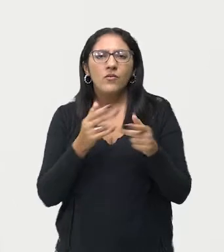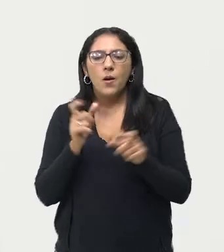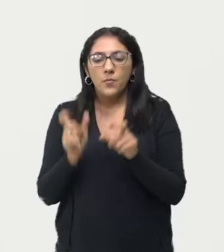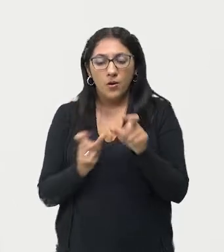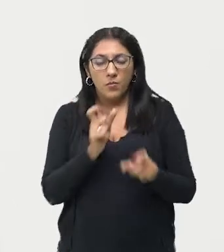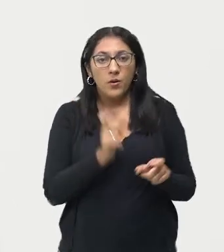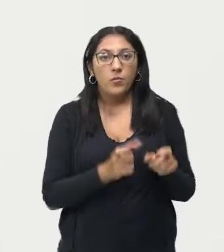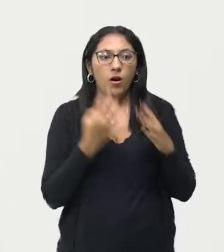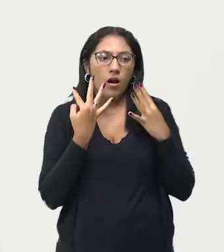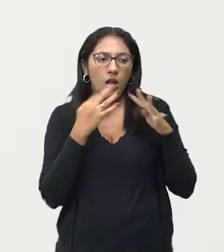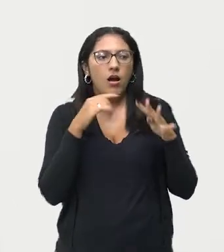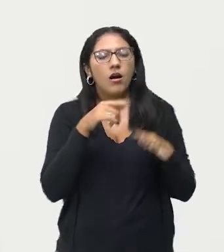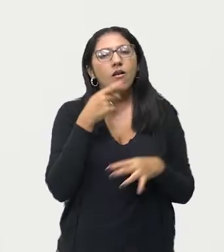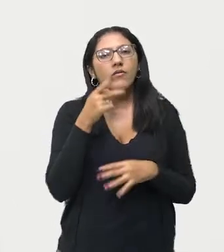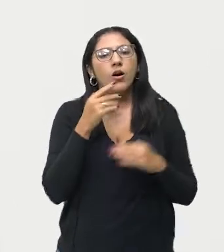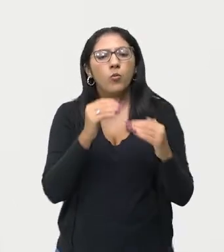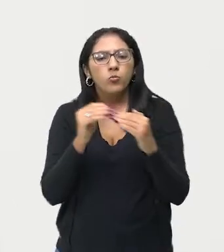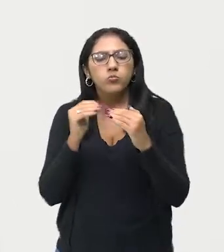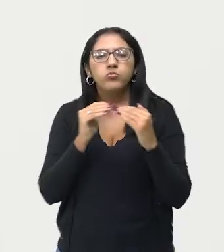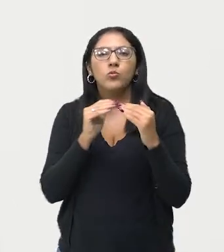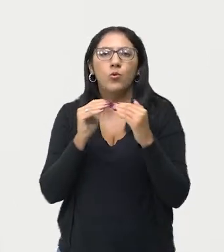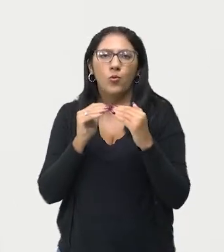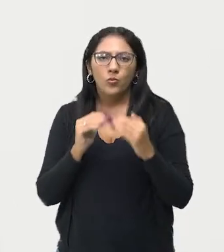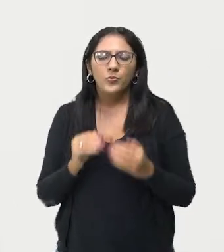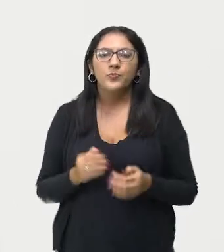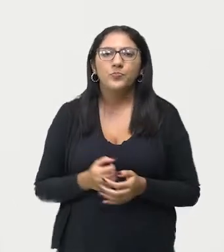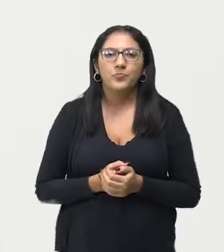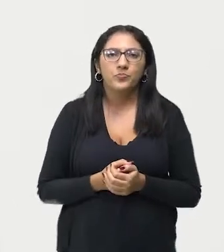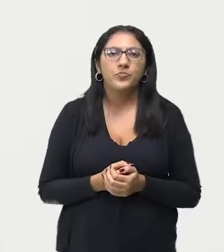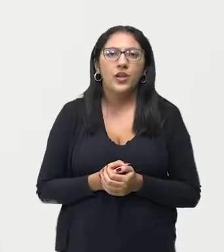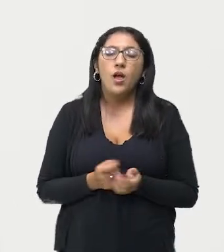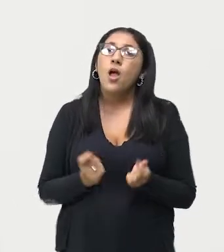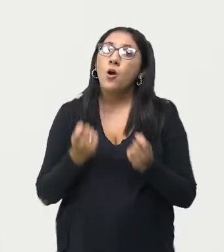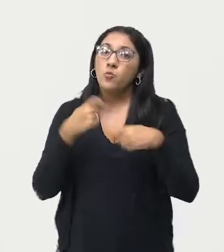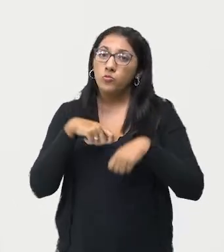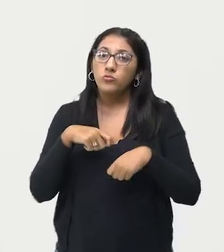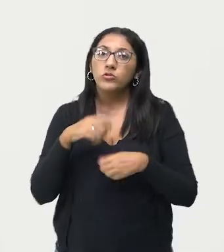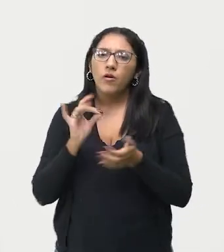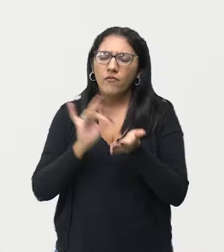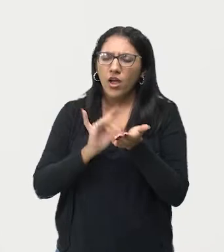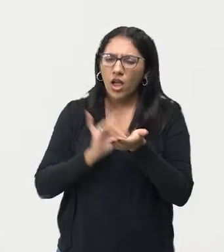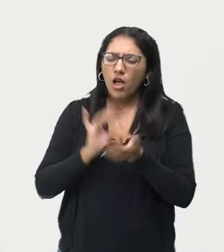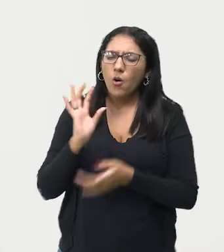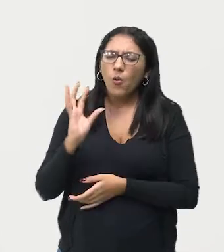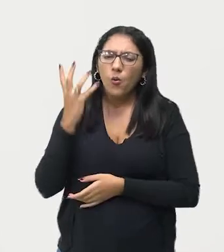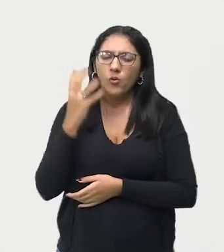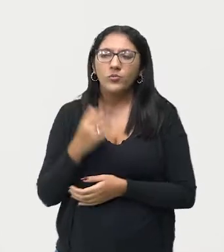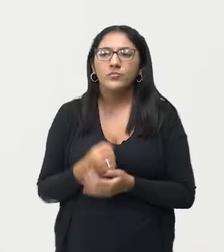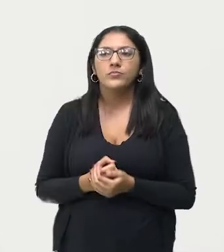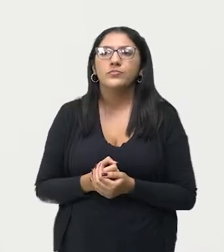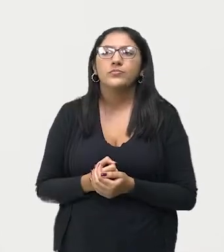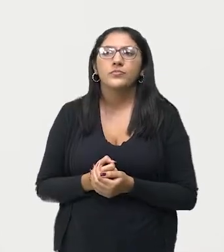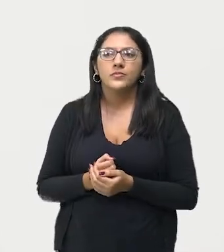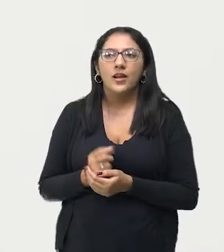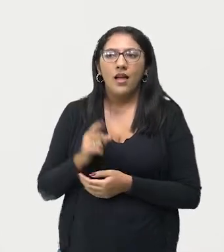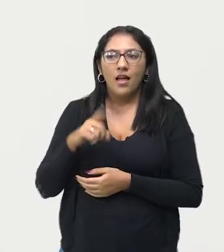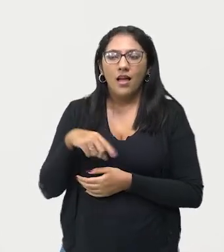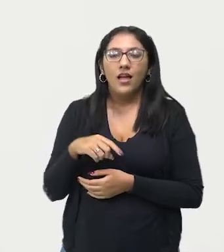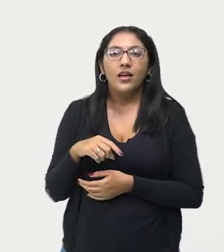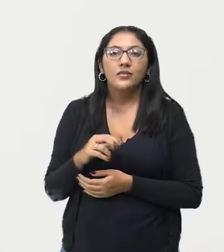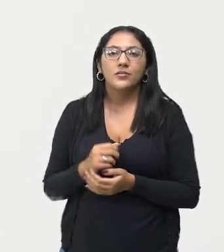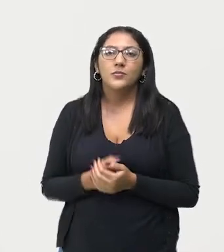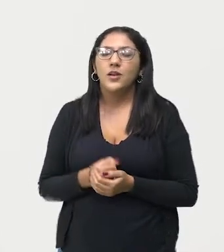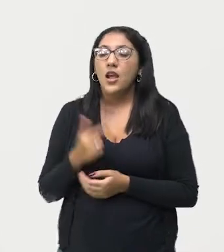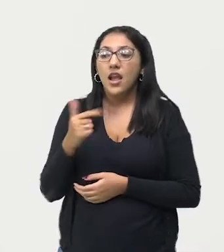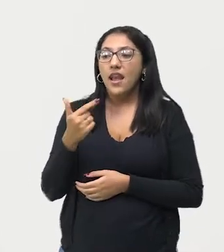da situação. E aí, por poder ser comprovada, é uma situação que não